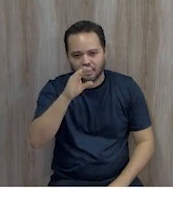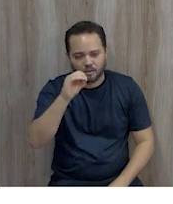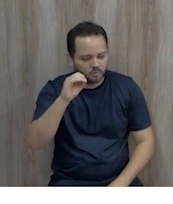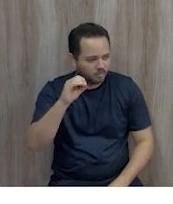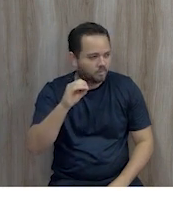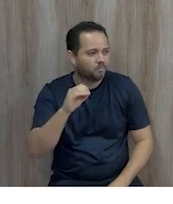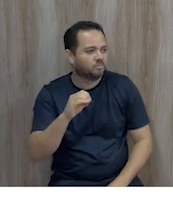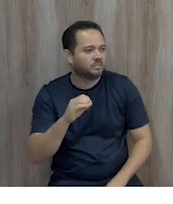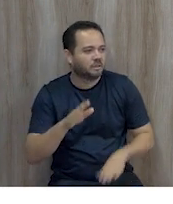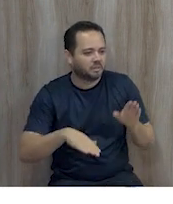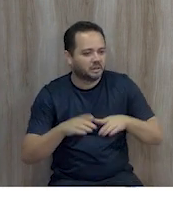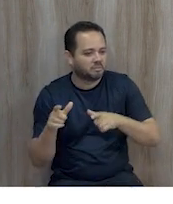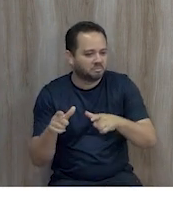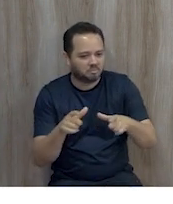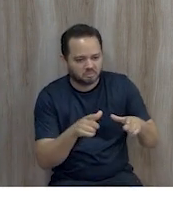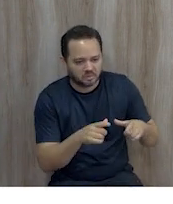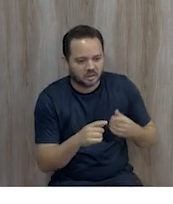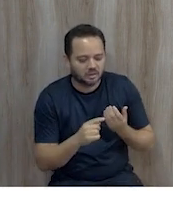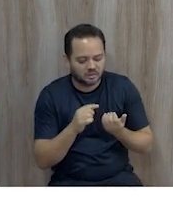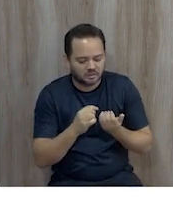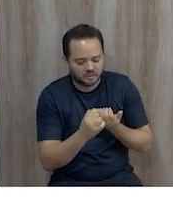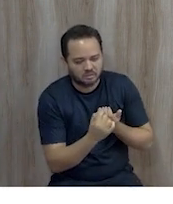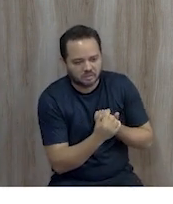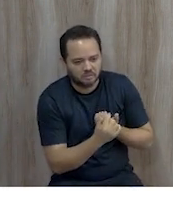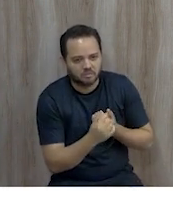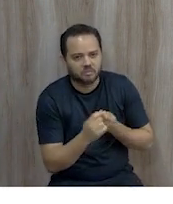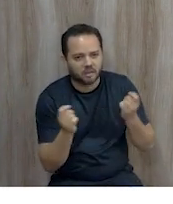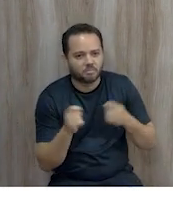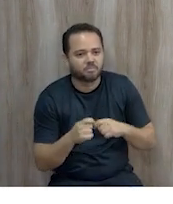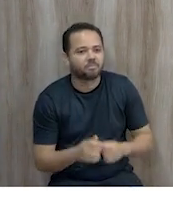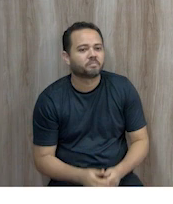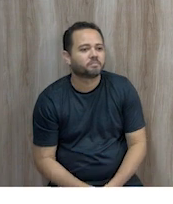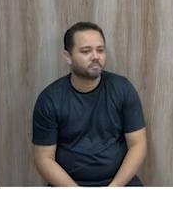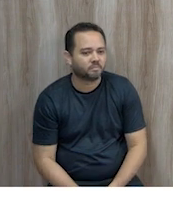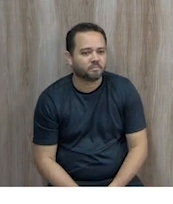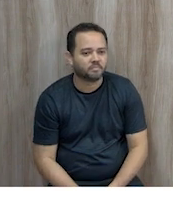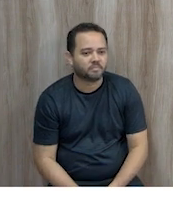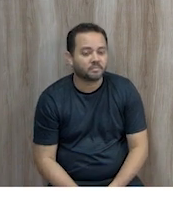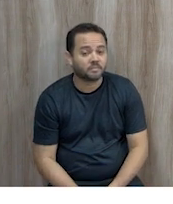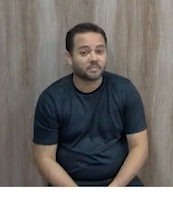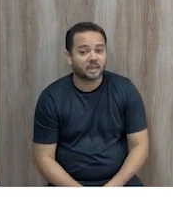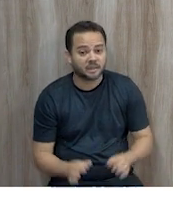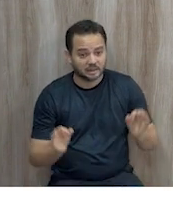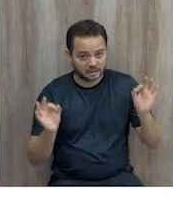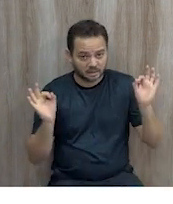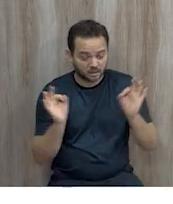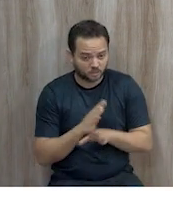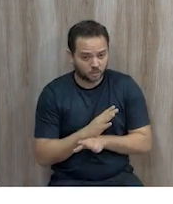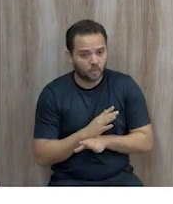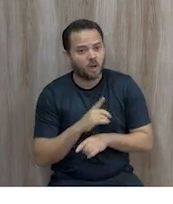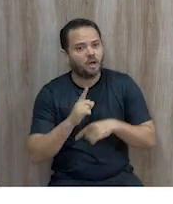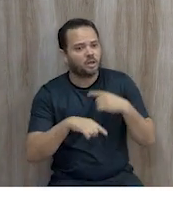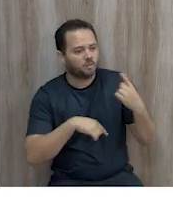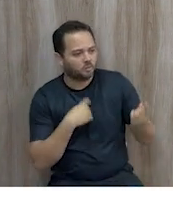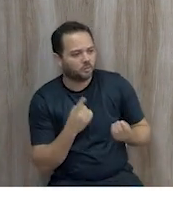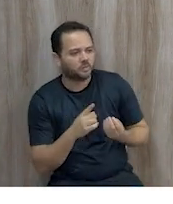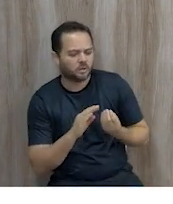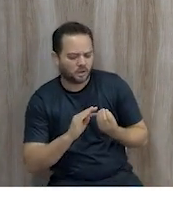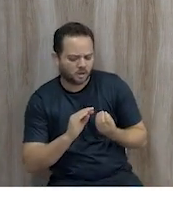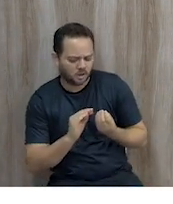dependendo daquele local da arcada em que a gente está trabalhando. Feito isso, a gente entra com o enxerto de